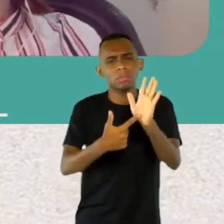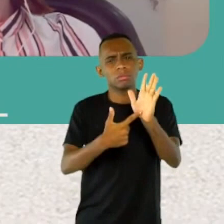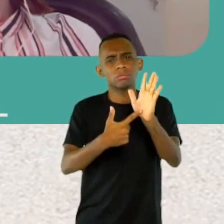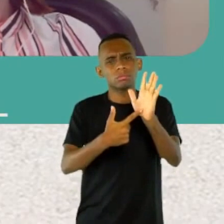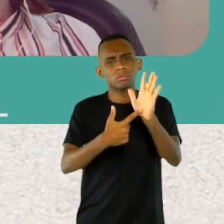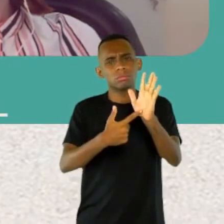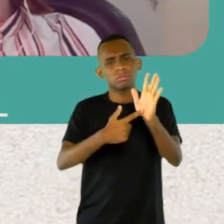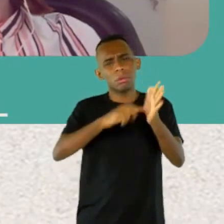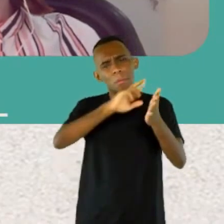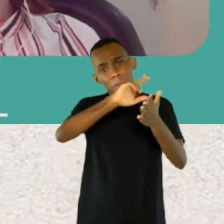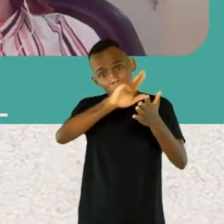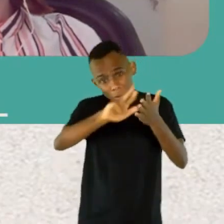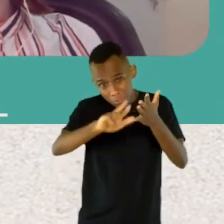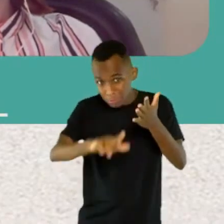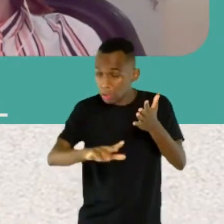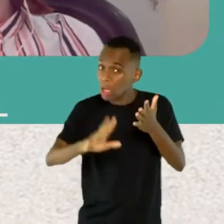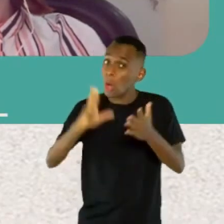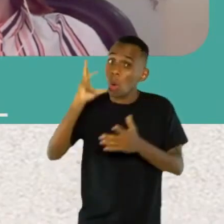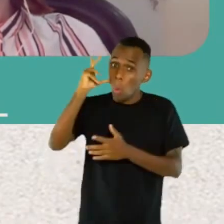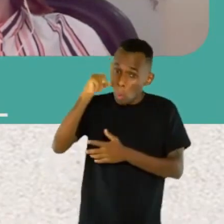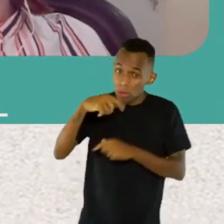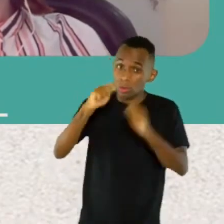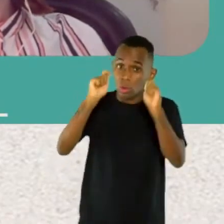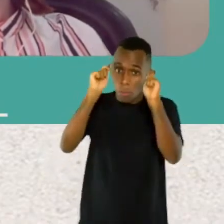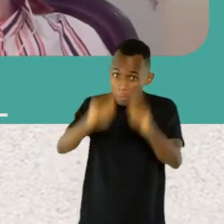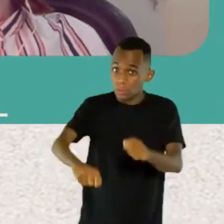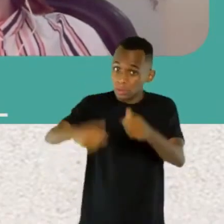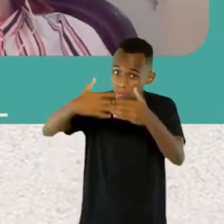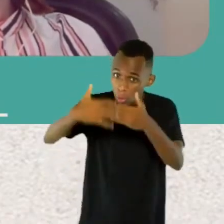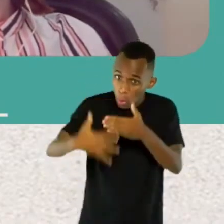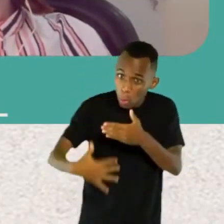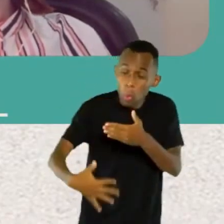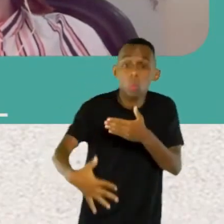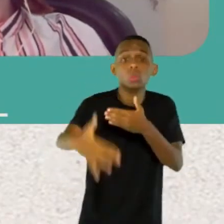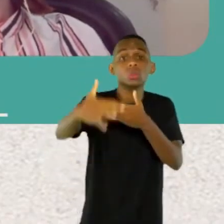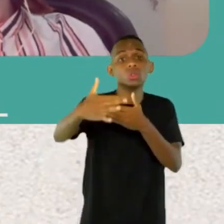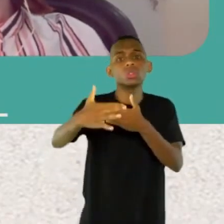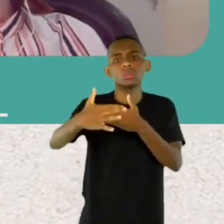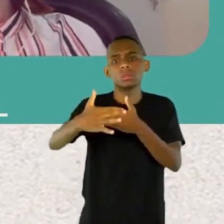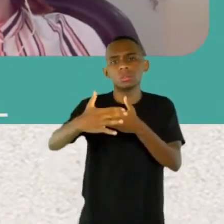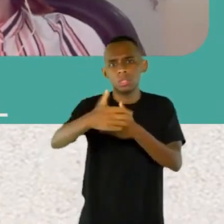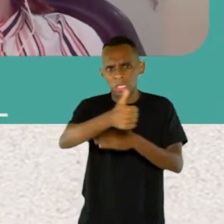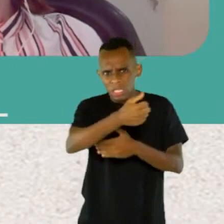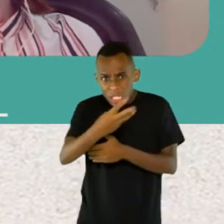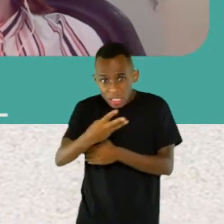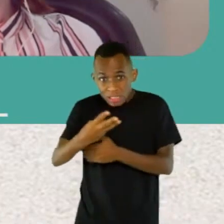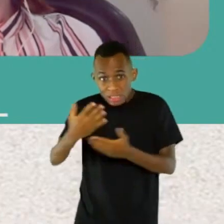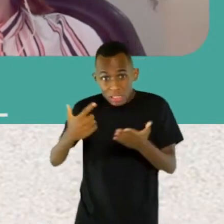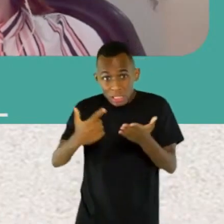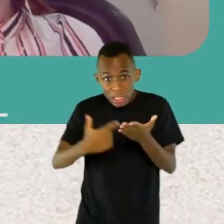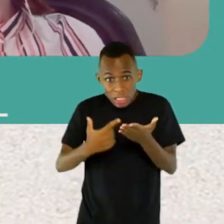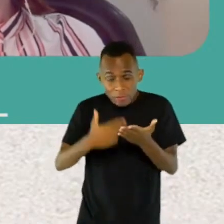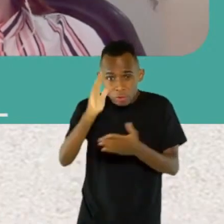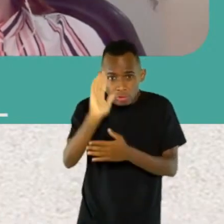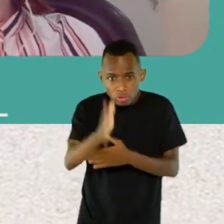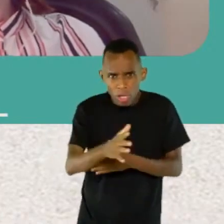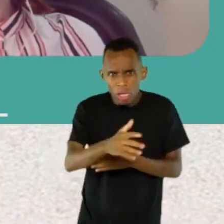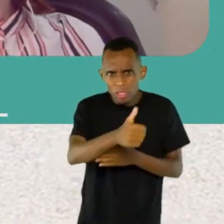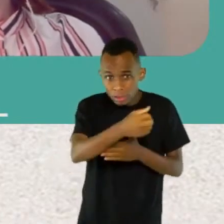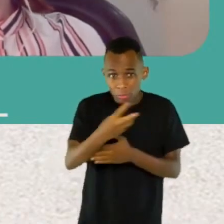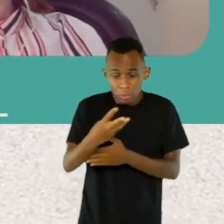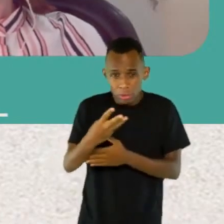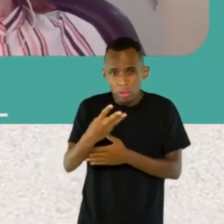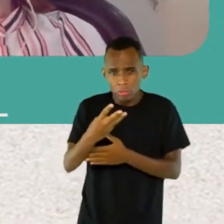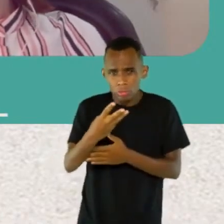Empilhadas, e pode ser que tenha mais algum aí no curso desses seus 13 livros, né? Você já está no 13º livro, né,